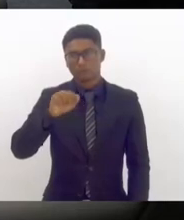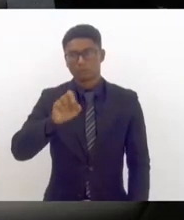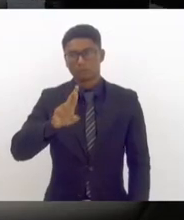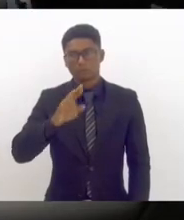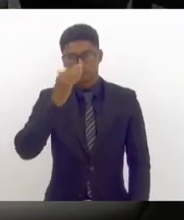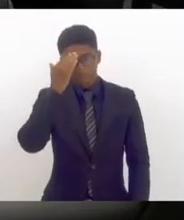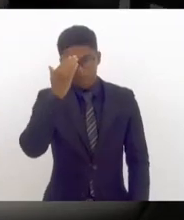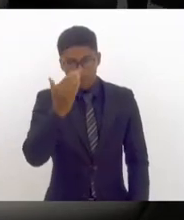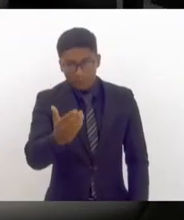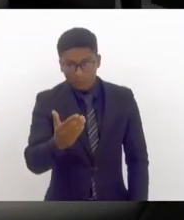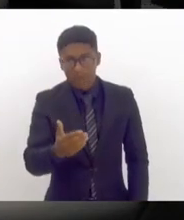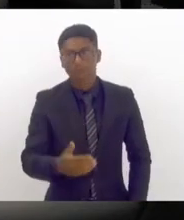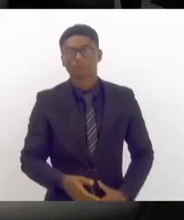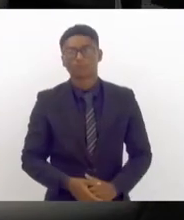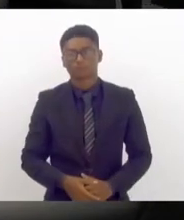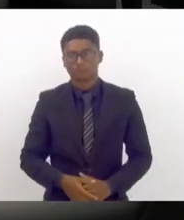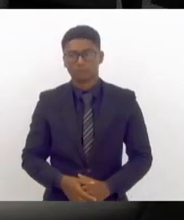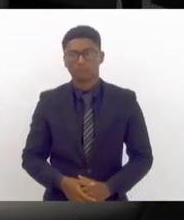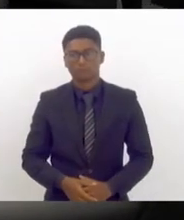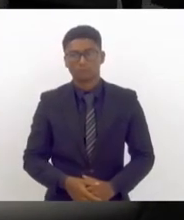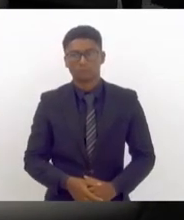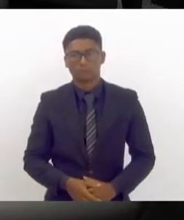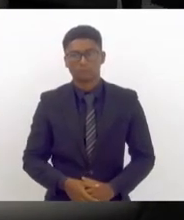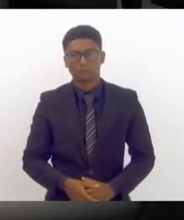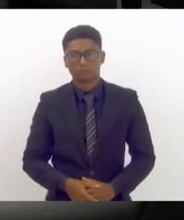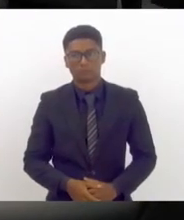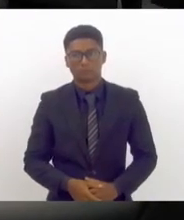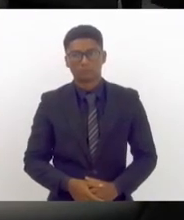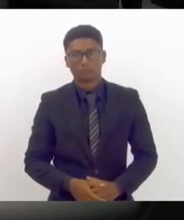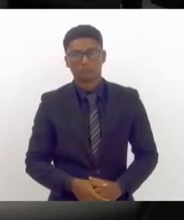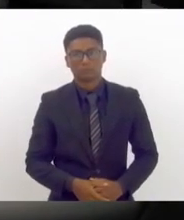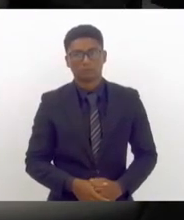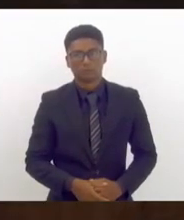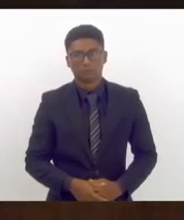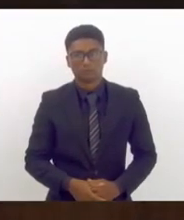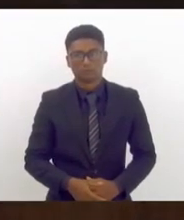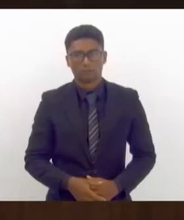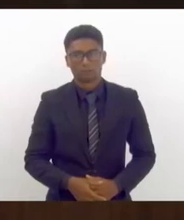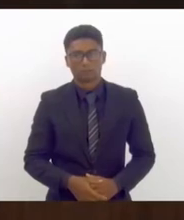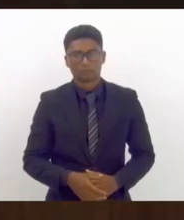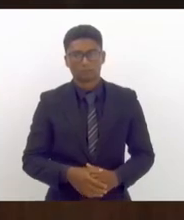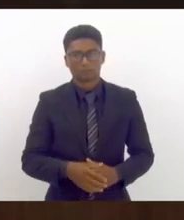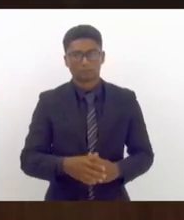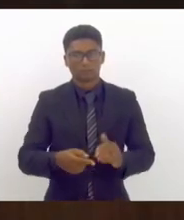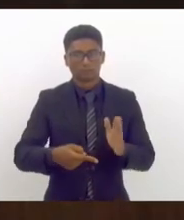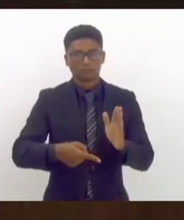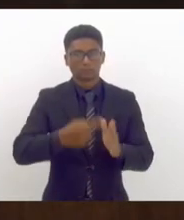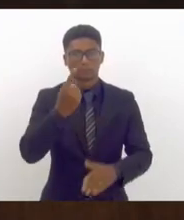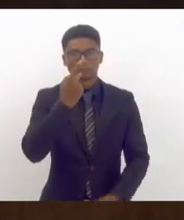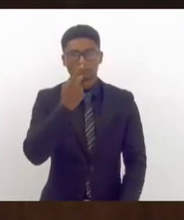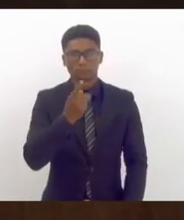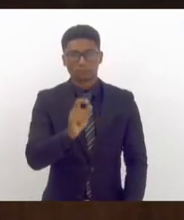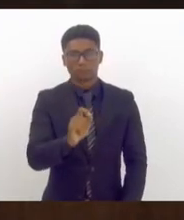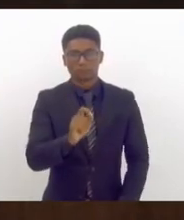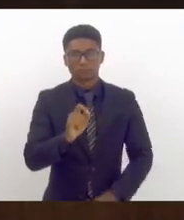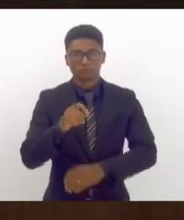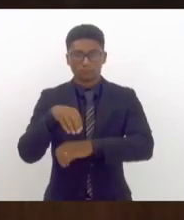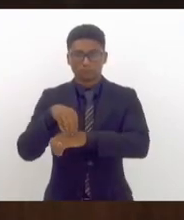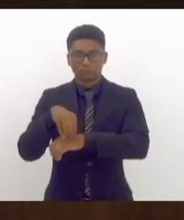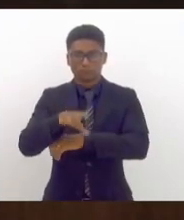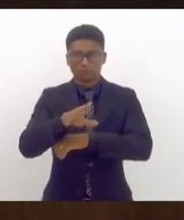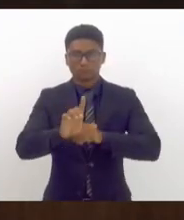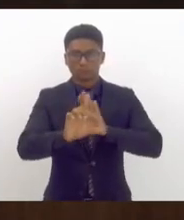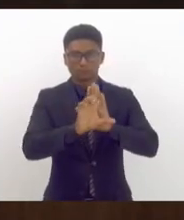Ju, muito obrigado pela concessão aqui da nossa parte. Primeiro, eu quero dizer que a indicação legislativa ela